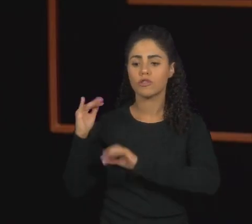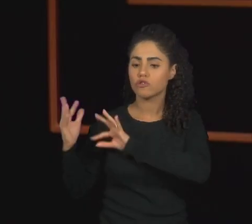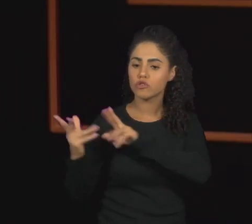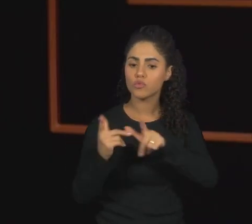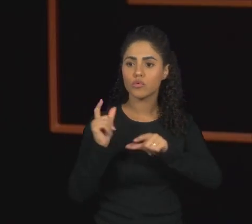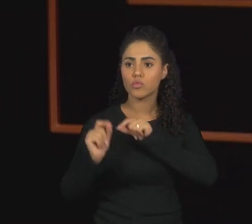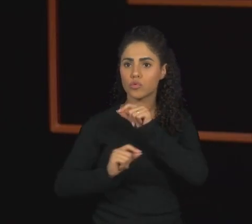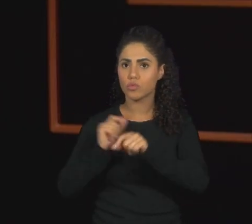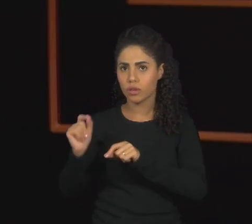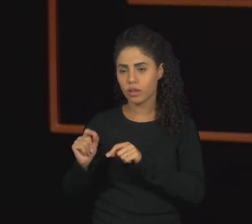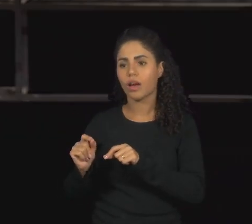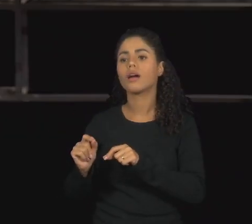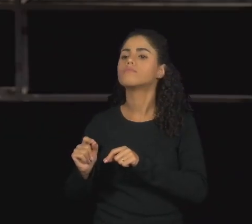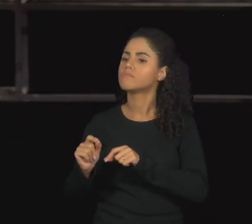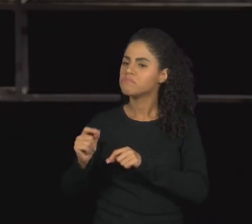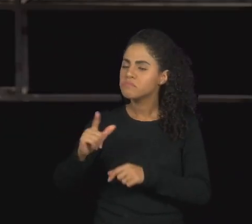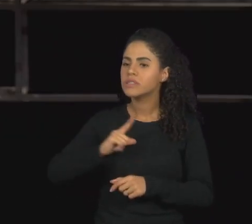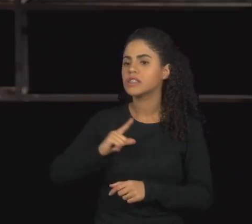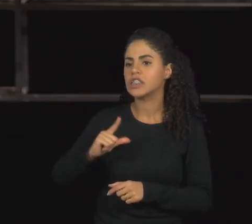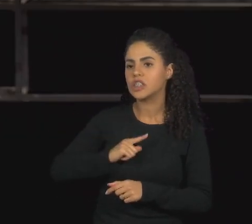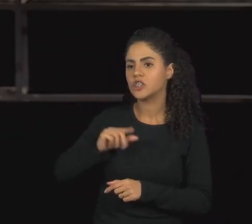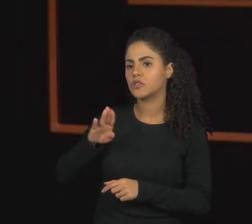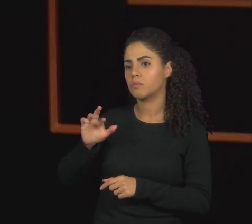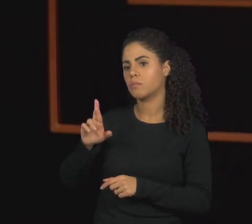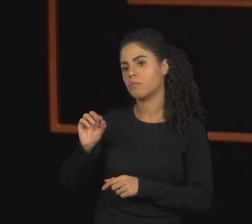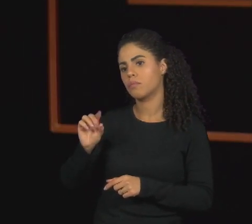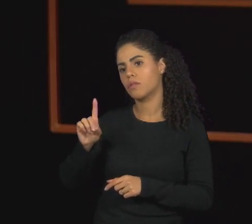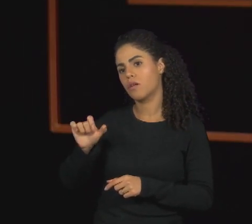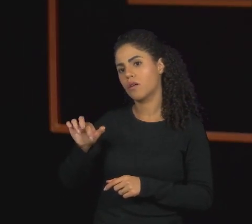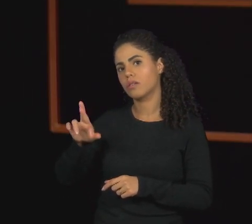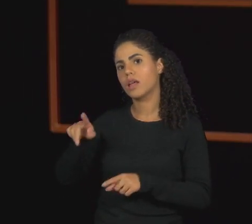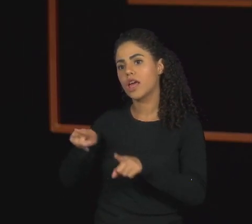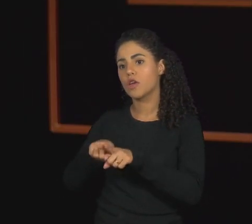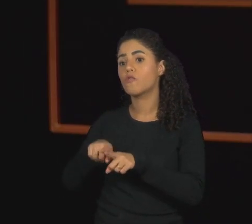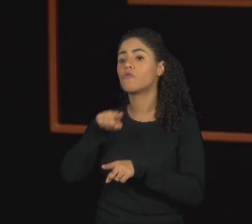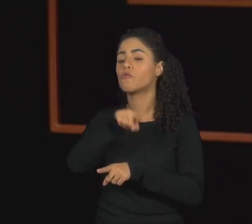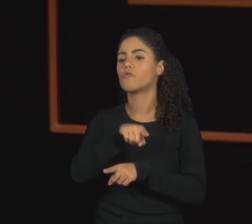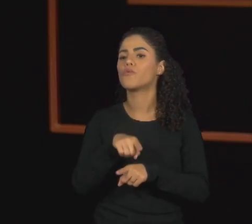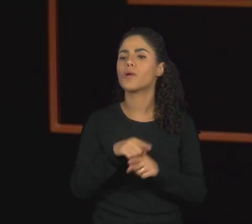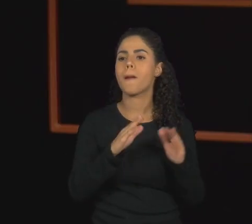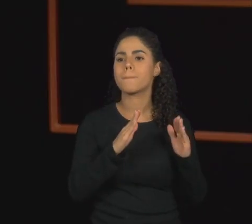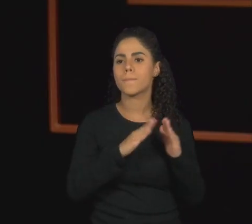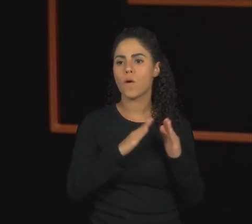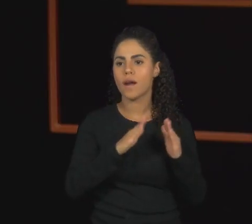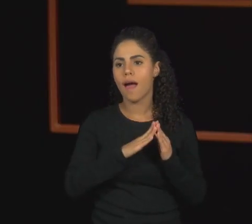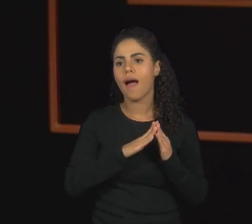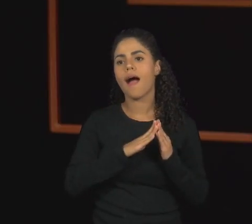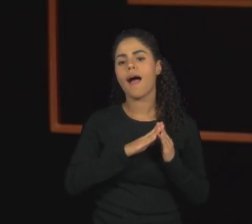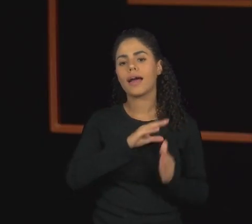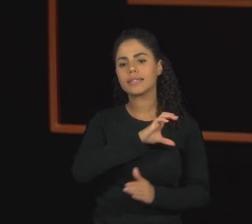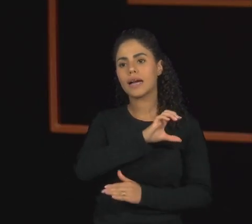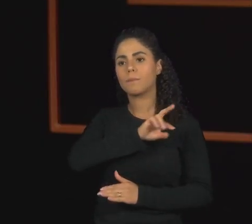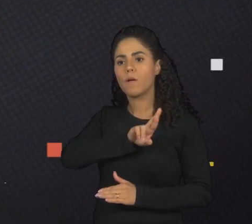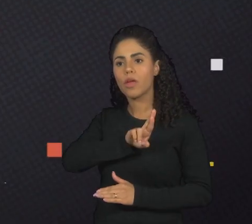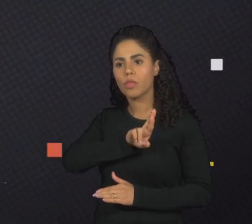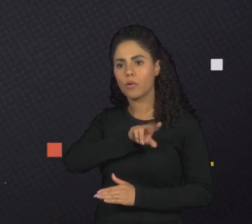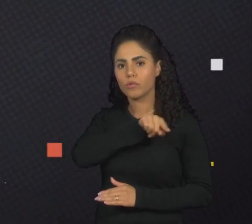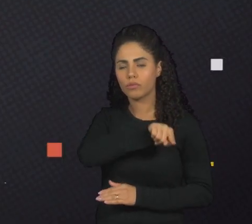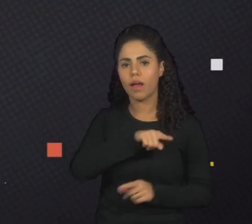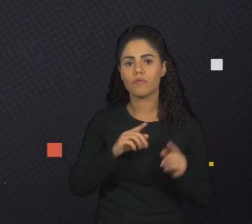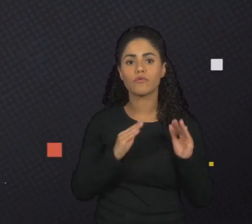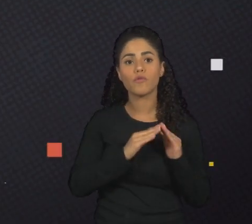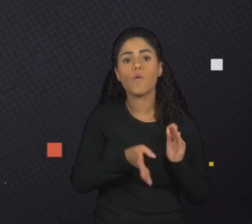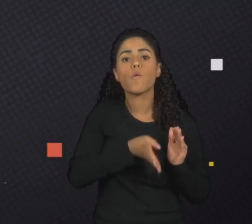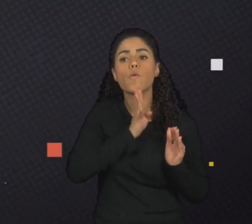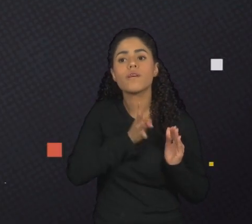o Brother. O Brother foi um filme que me levou a morar no Capão Redondo, a conhecer bastante ali a